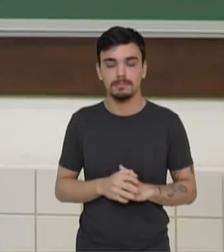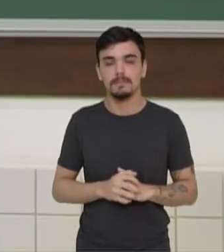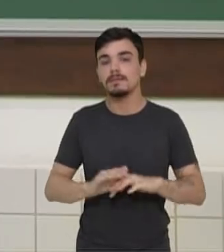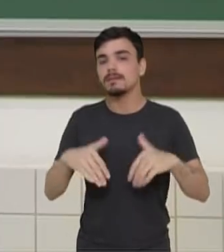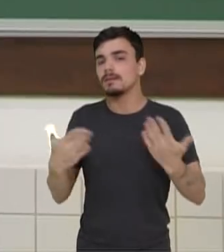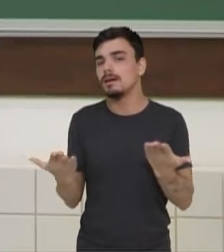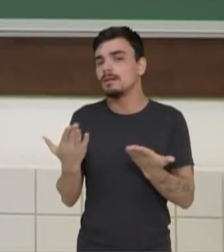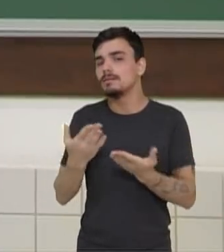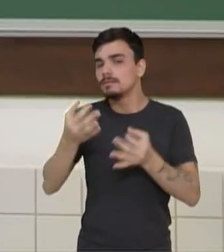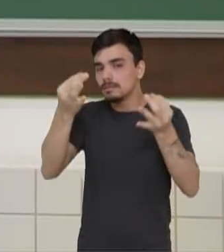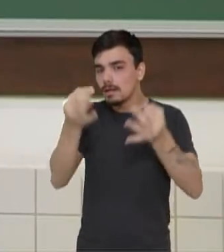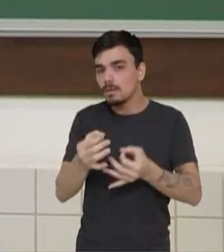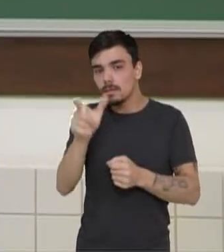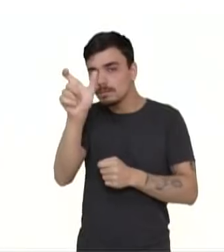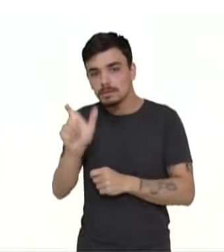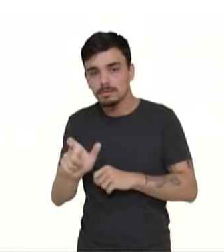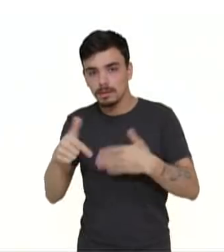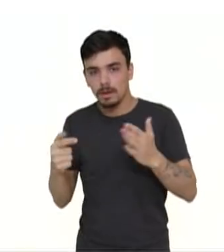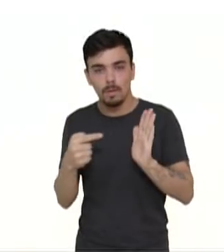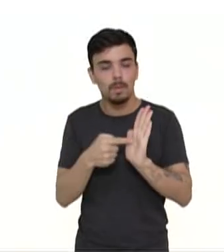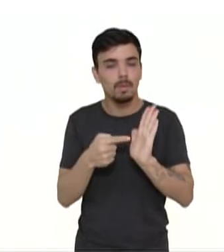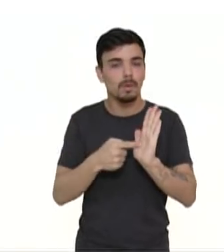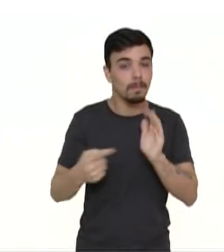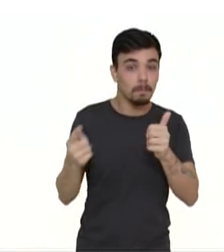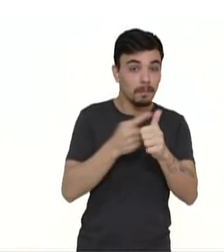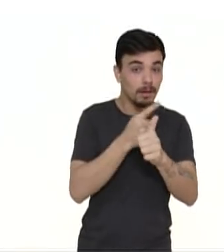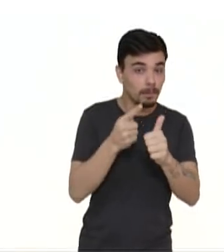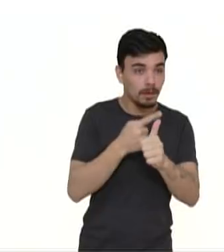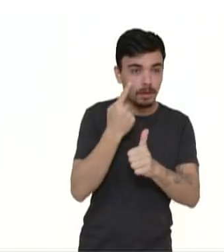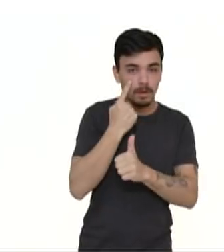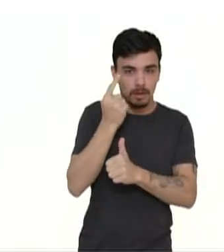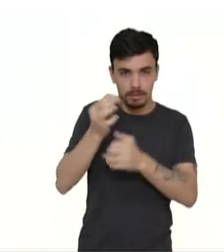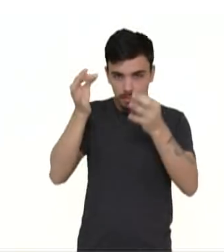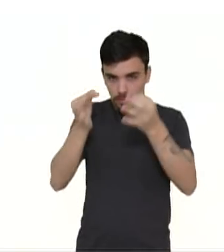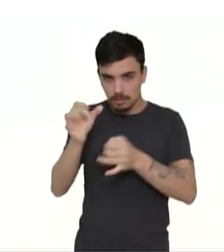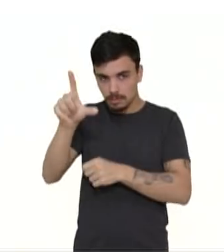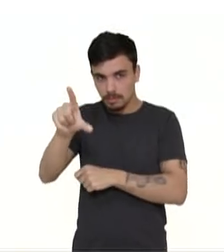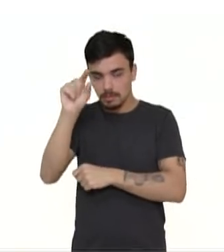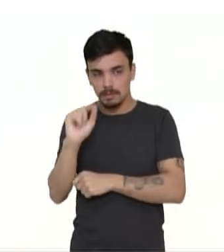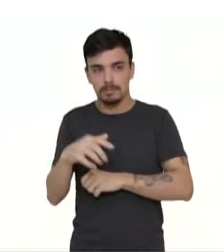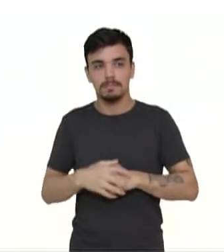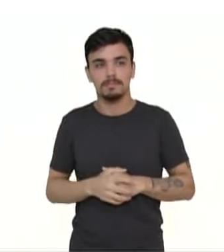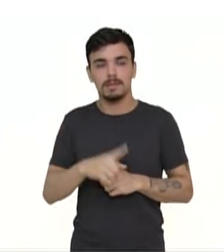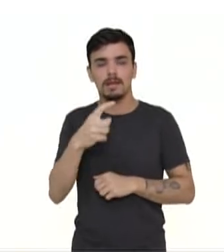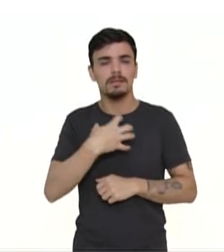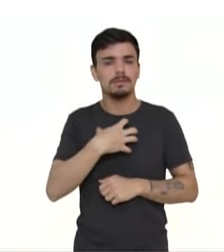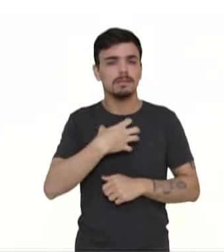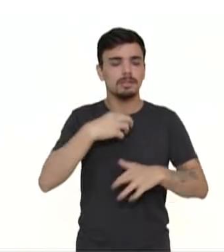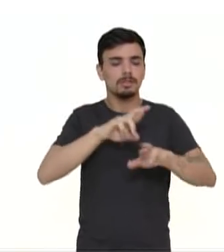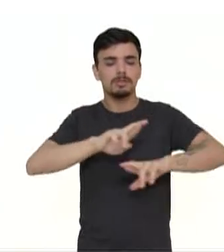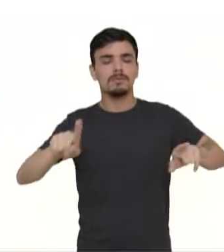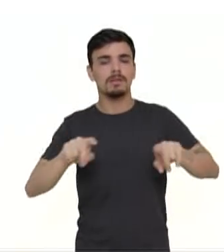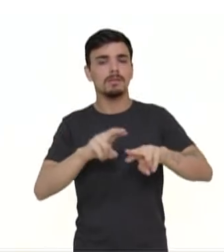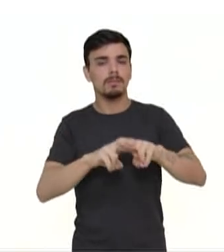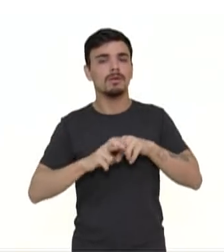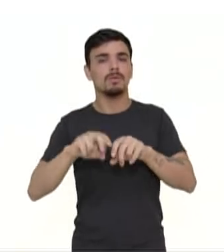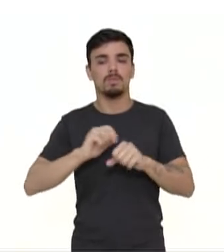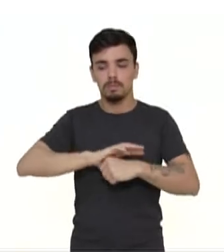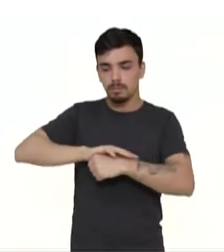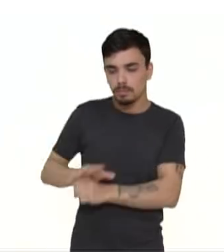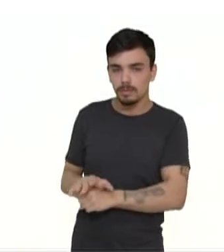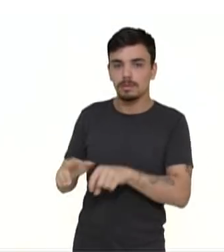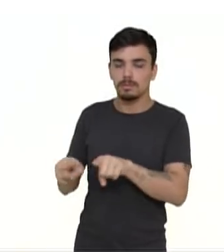E aí, galera, quem acertou marcou a primeira proposta de alternativa como correta, né? Então ela sentia-se diferente,